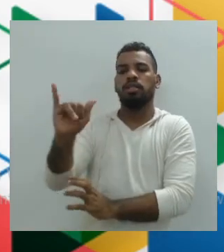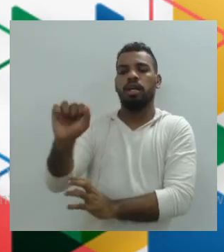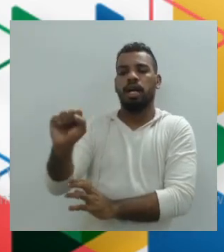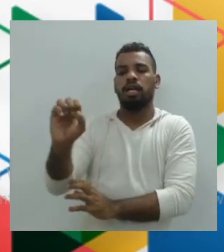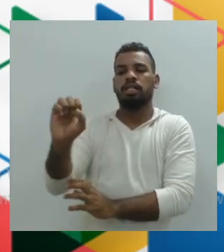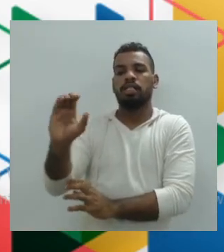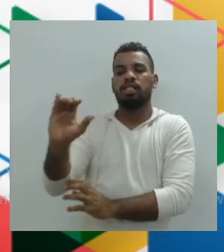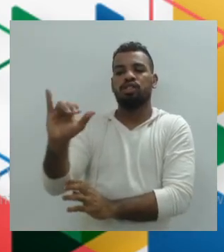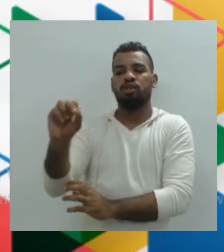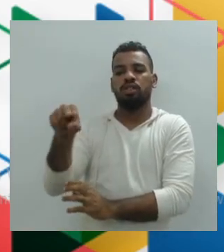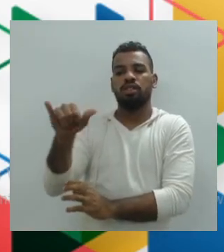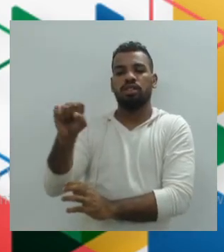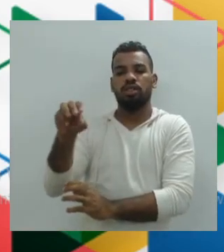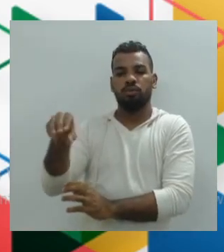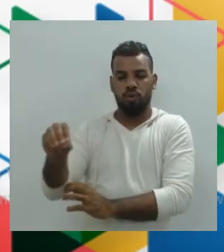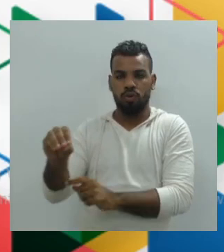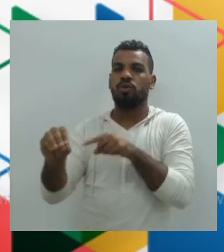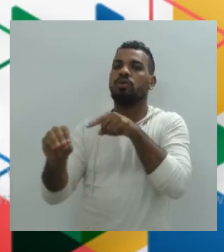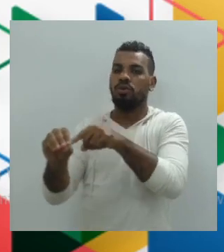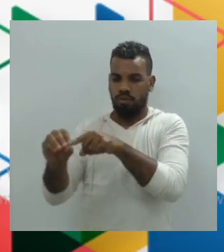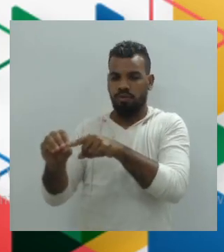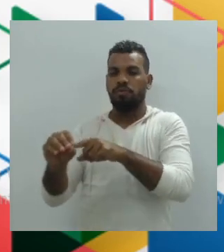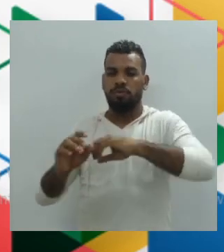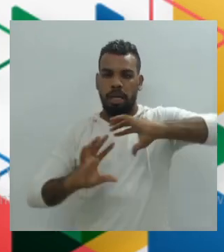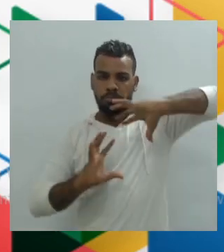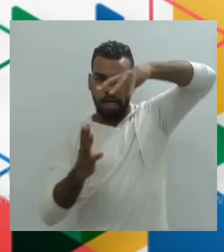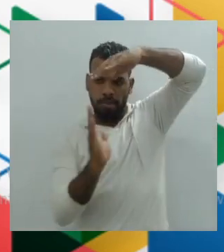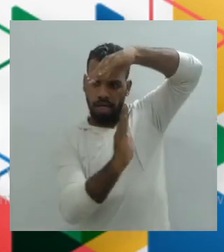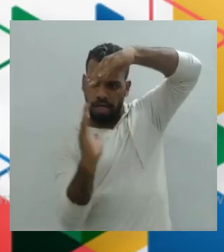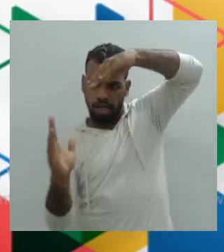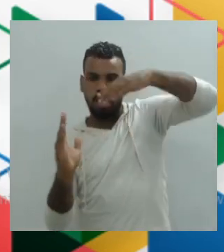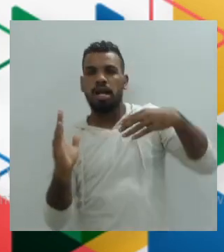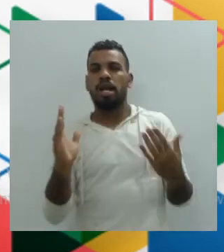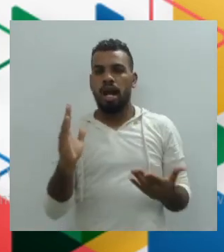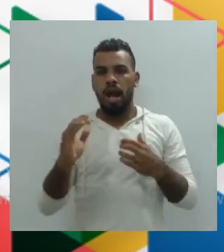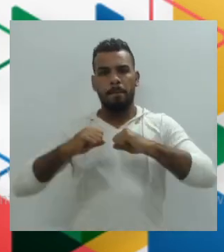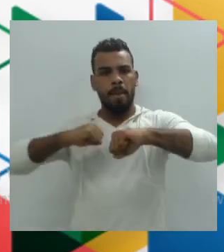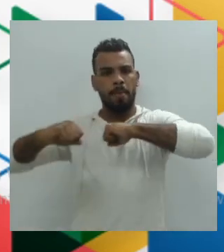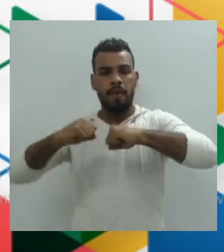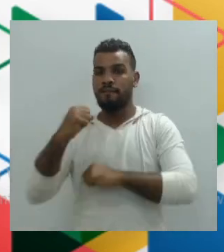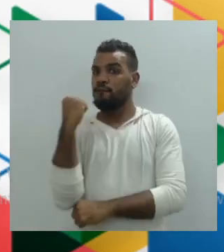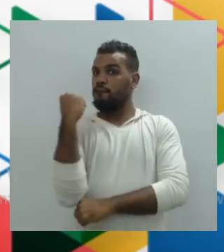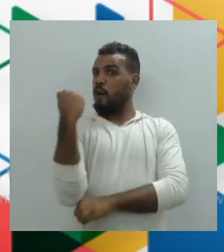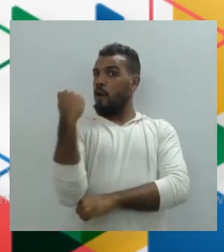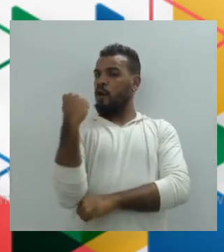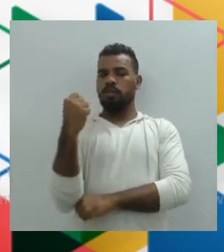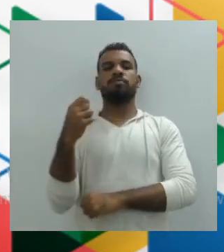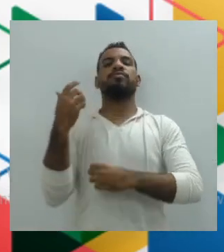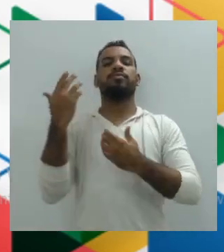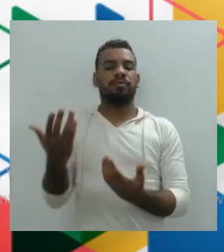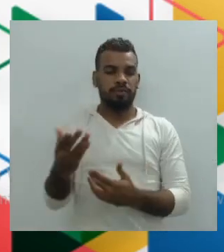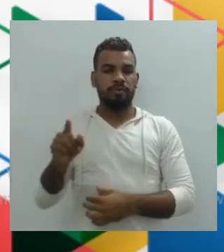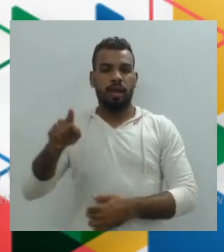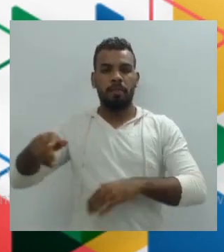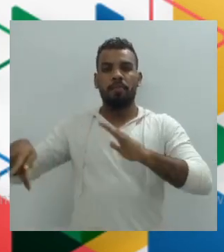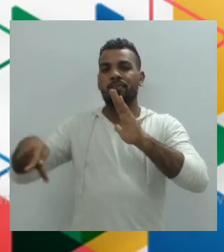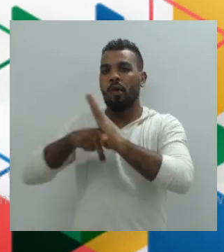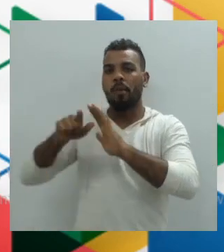No Ocidente, essa linha é muito forte, é muito presente e ela é a base da